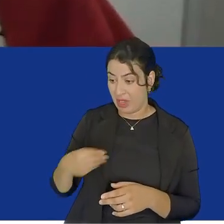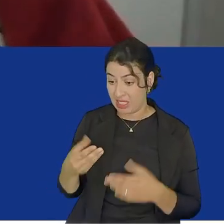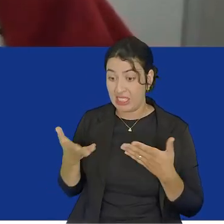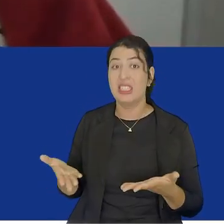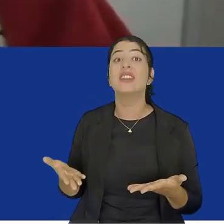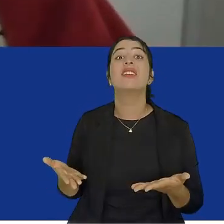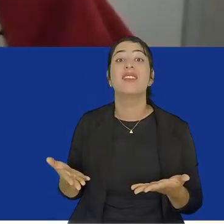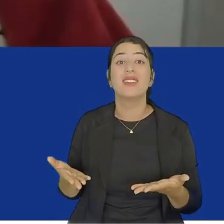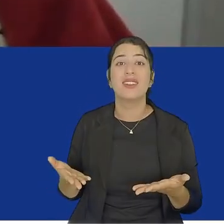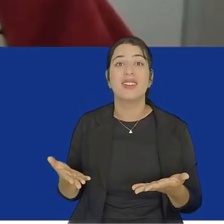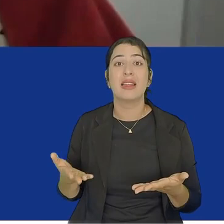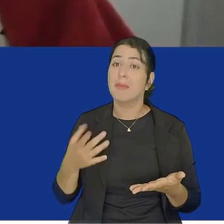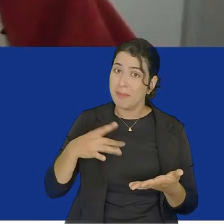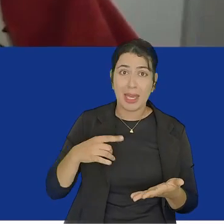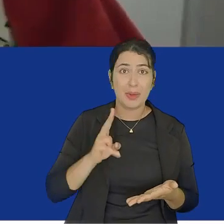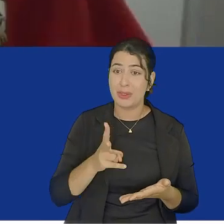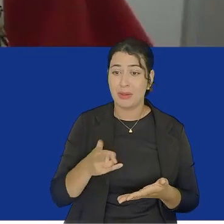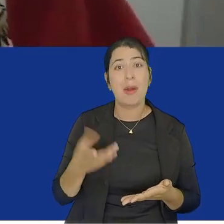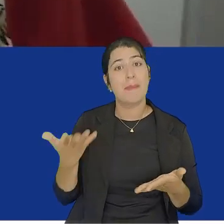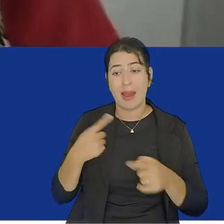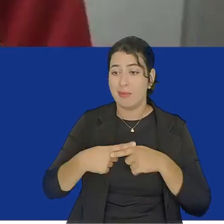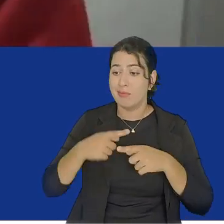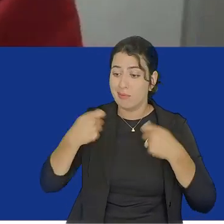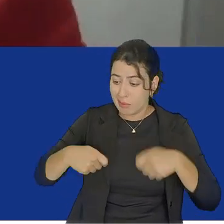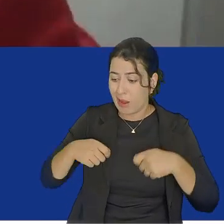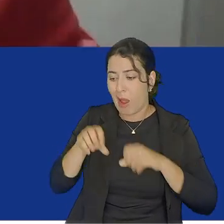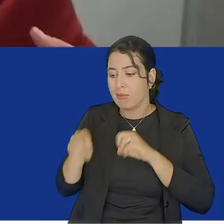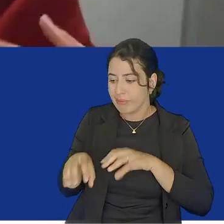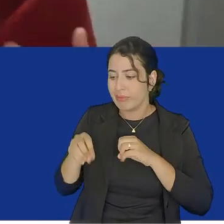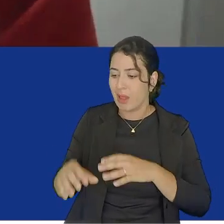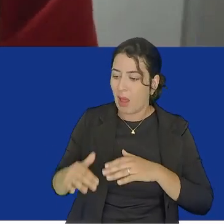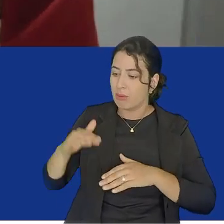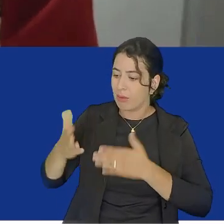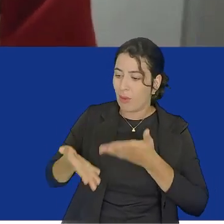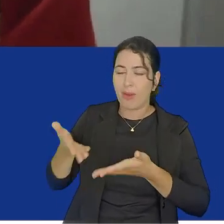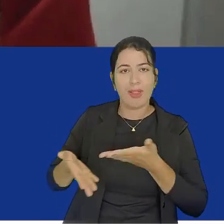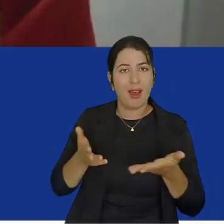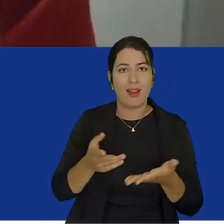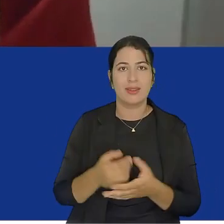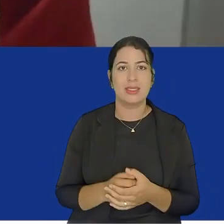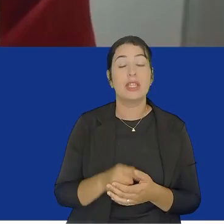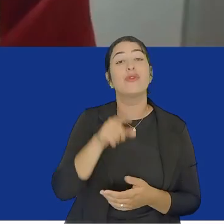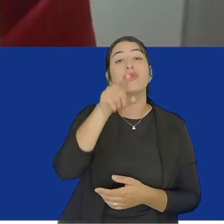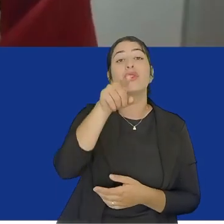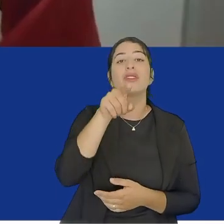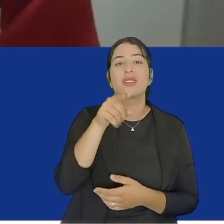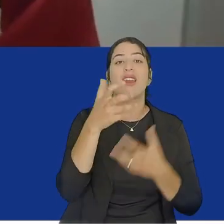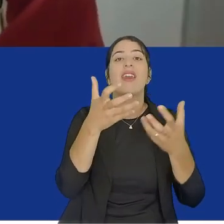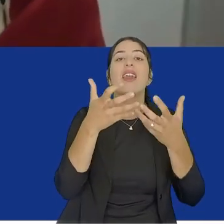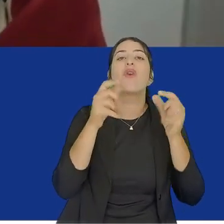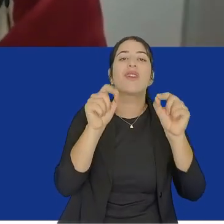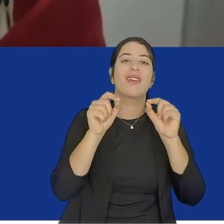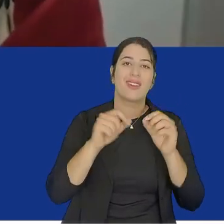medo mesmo, não é? Então é isso, assim, primeira coisa, o que você quer fazer? E